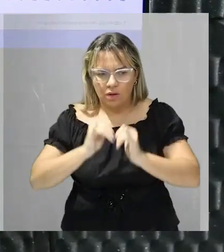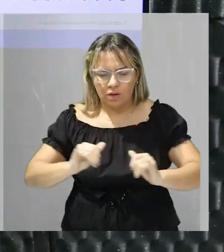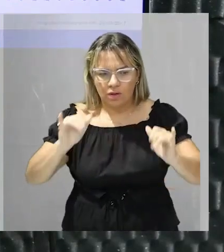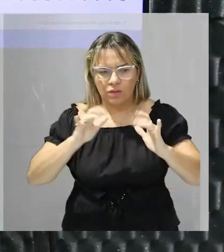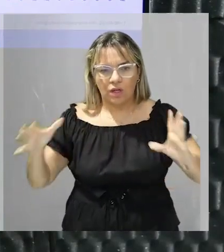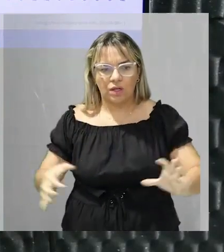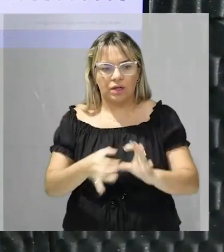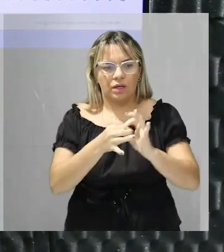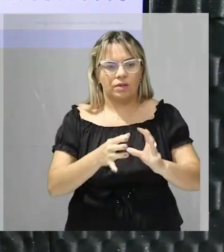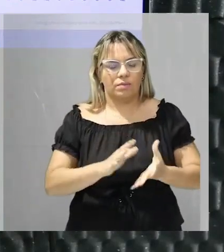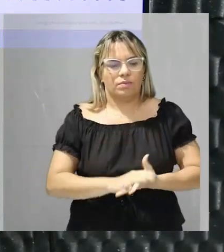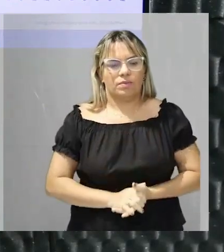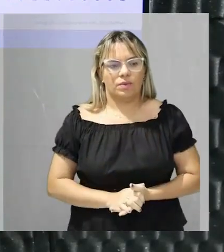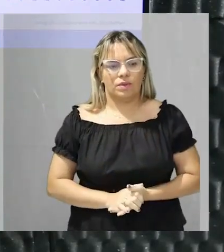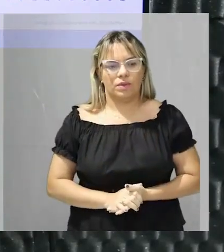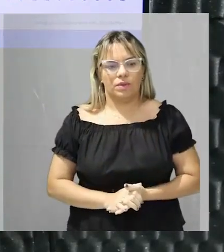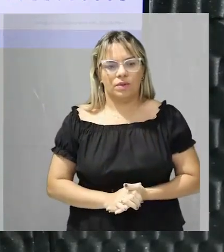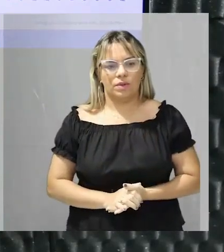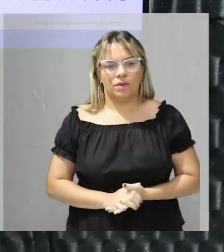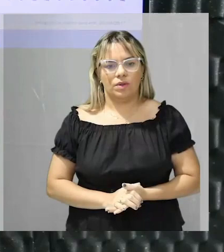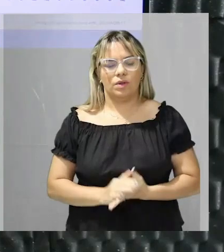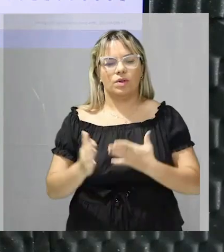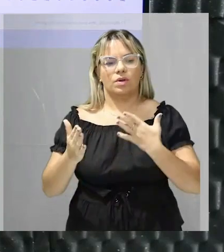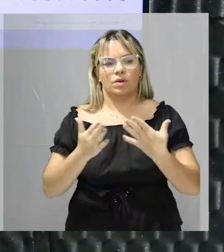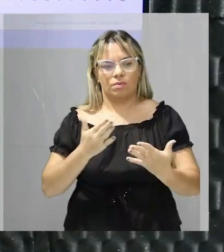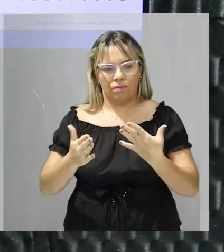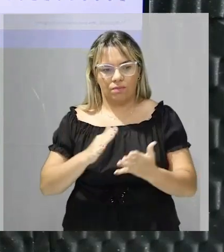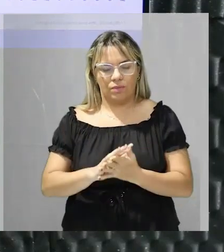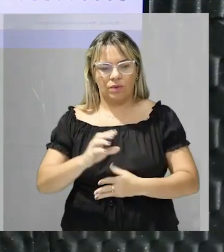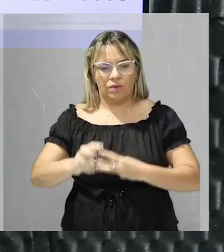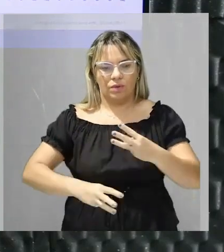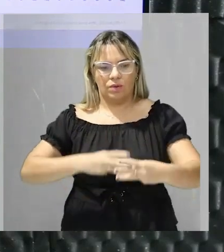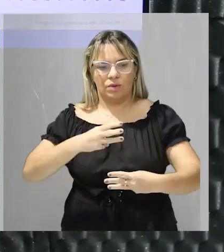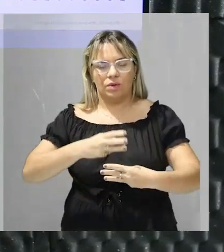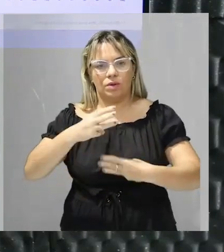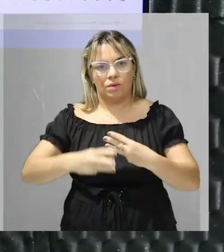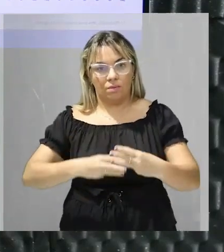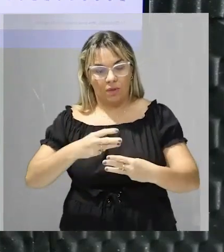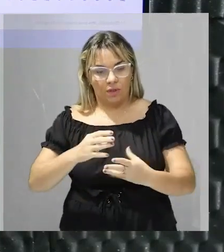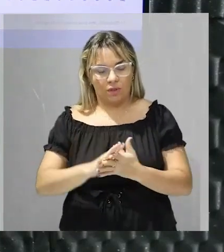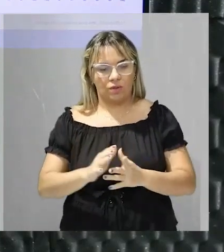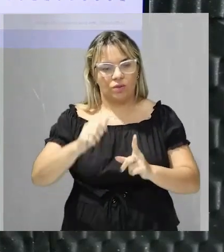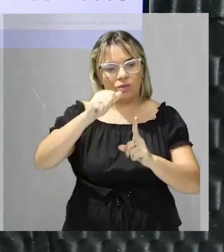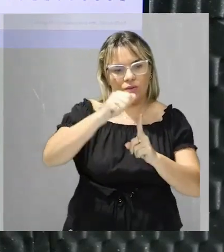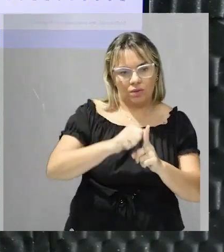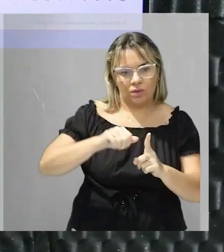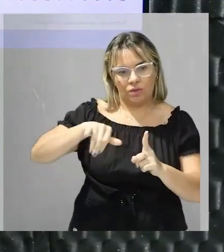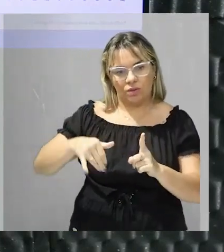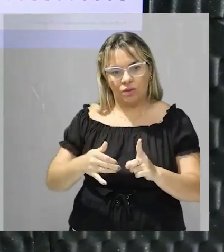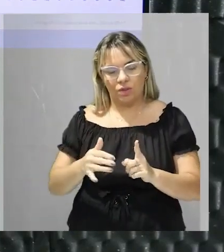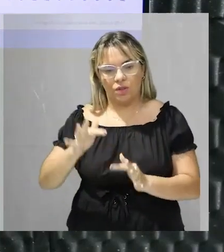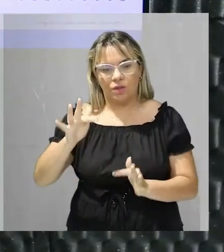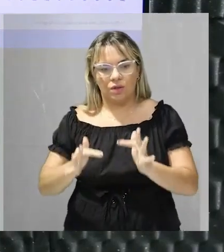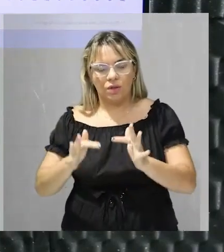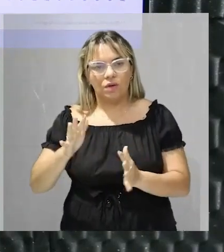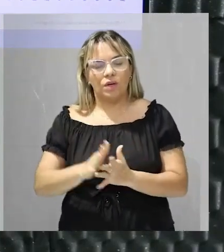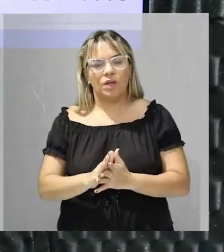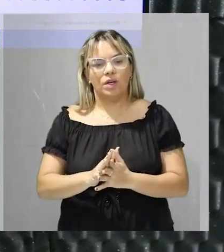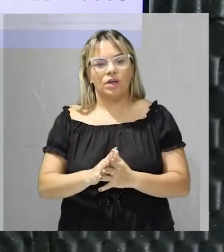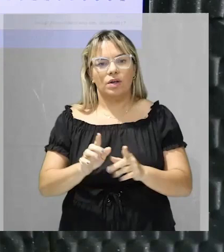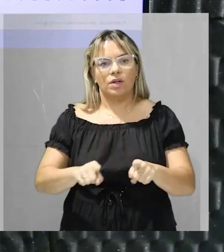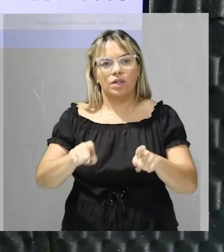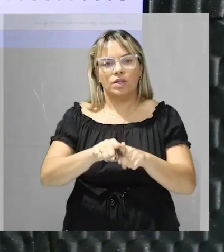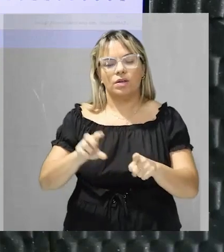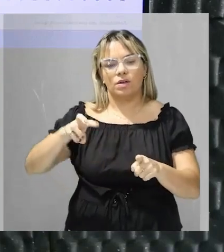associada com o trimestre Agora sim janeiro fevereiro março de 2017 o